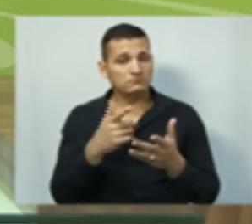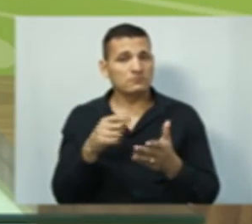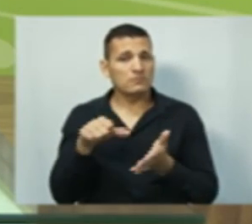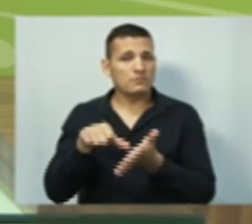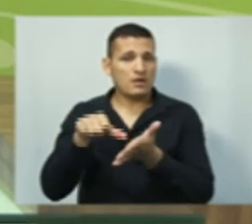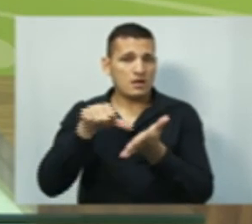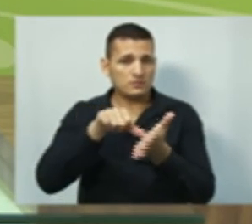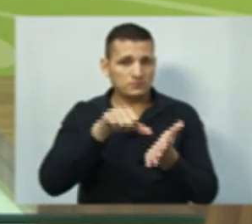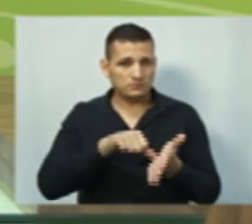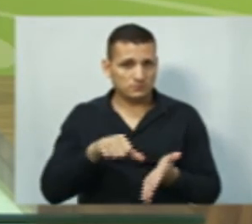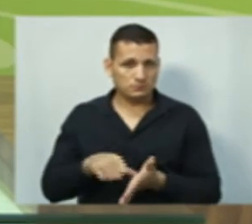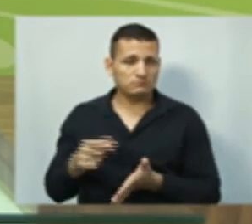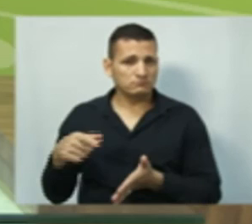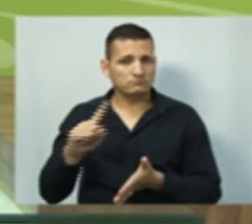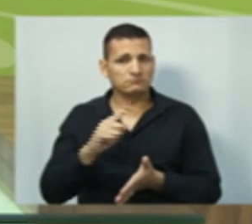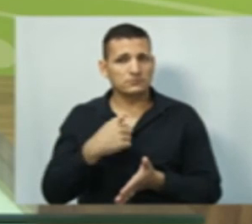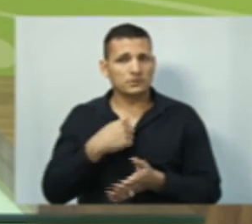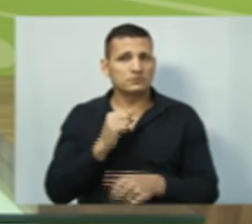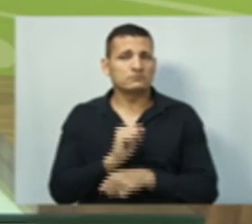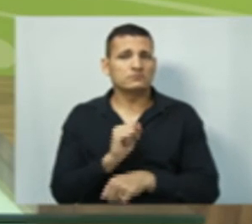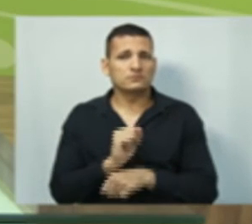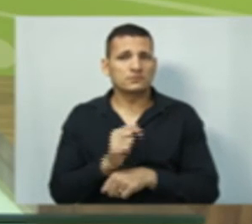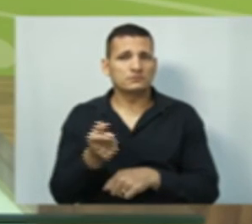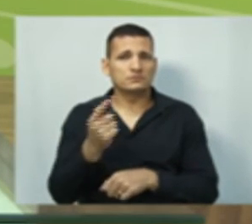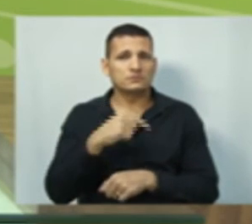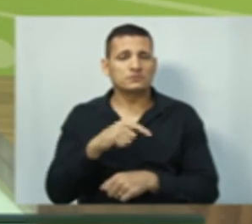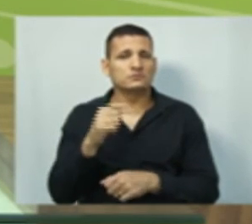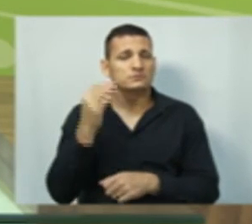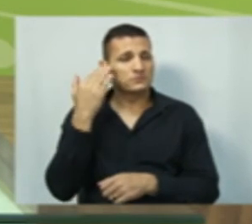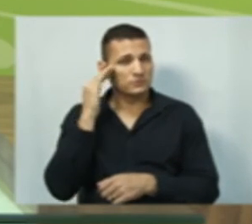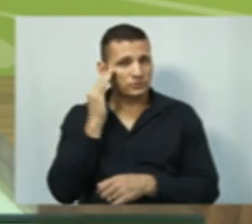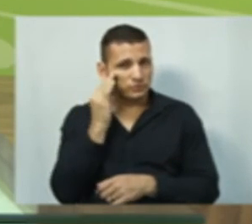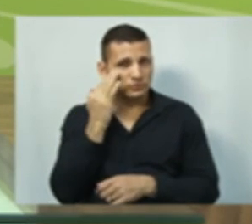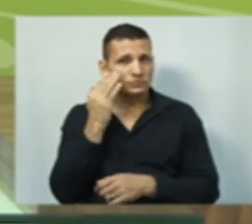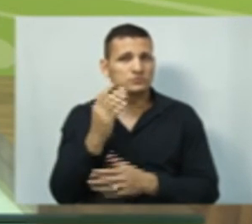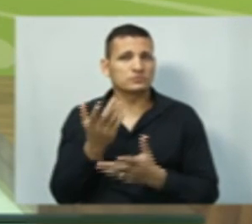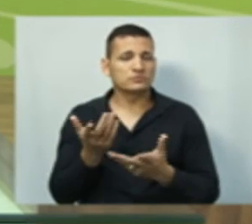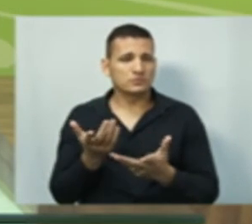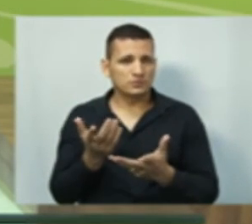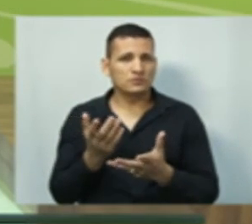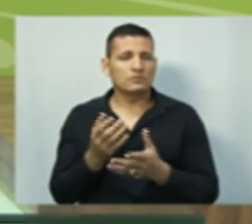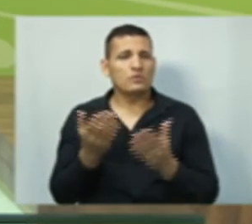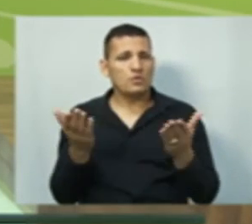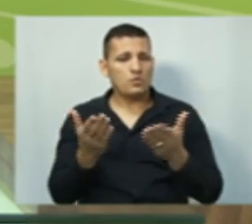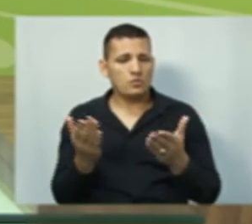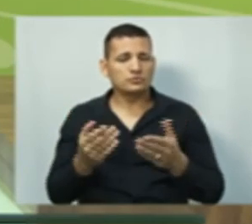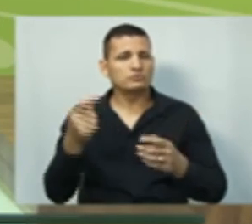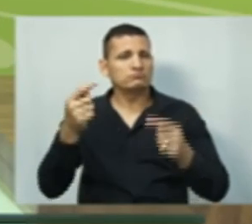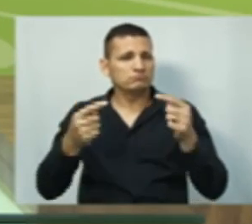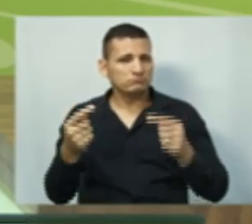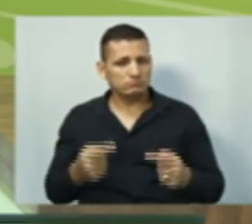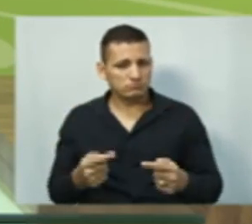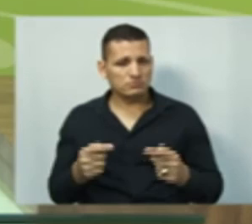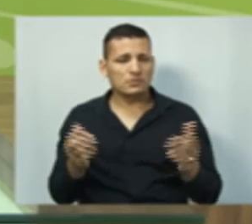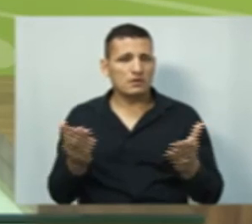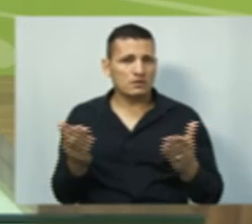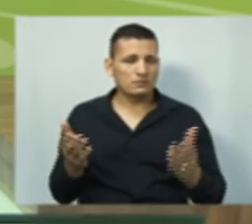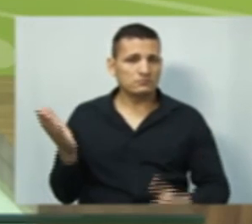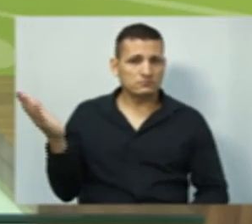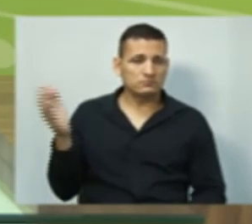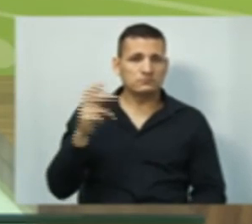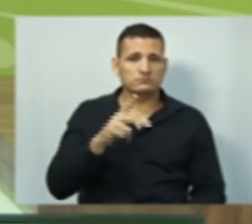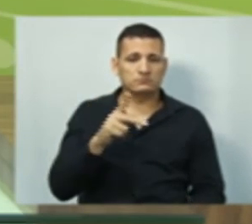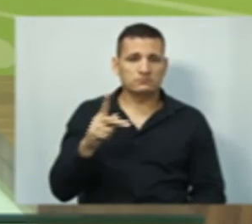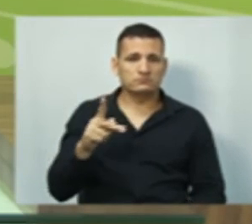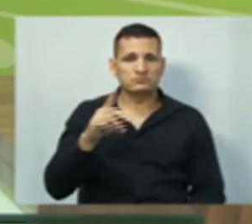tenham compreendido as atividades e as questões de hoje. E aí eu passo para a professora Denise